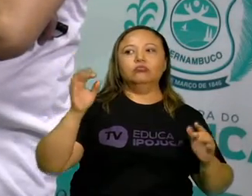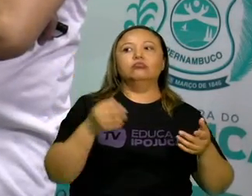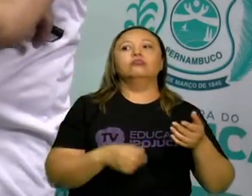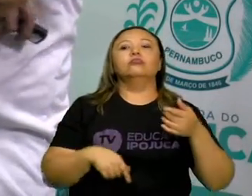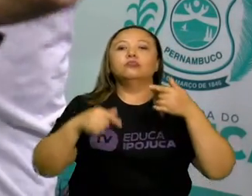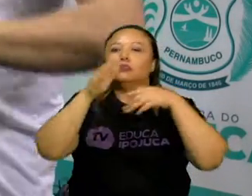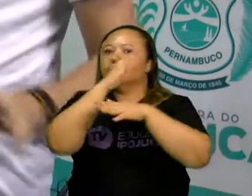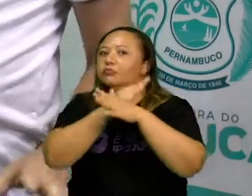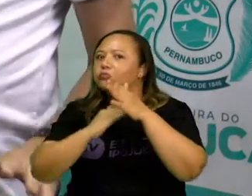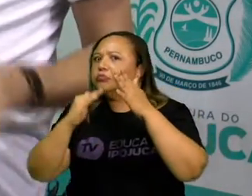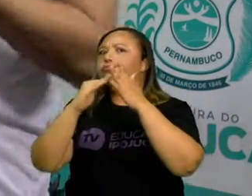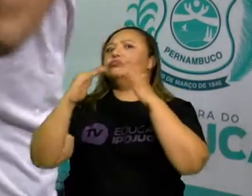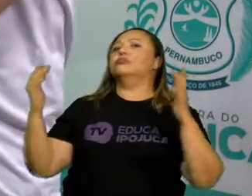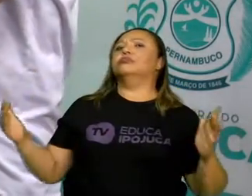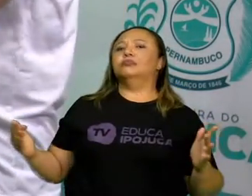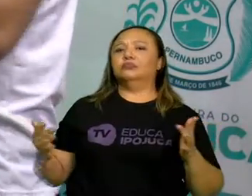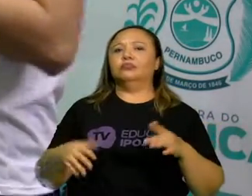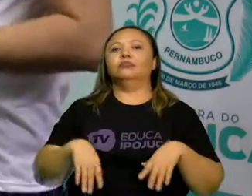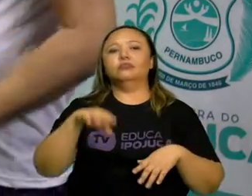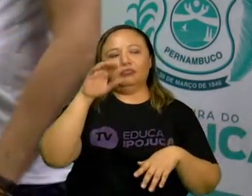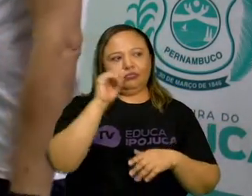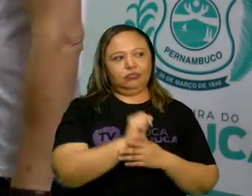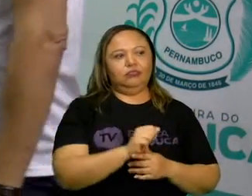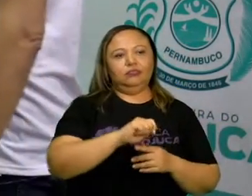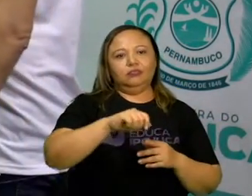gesto. Tudo isso é gesto, beleza?